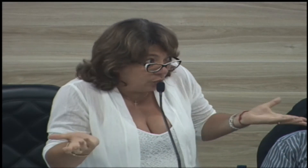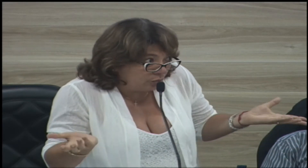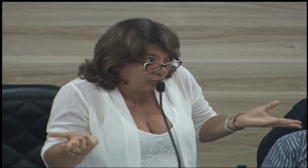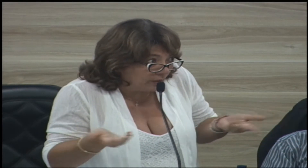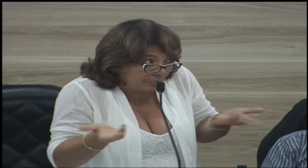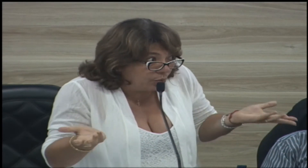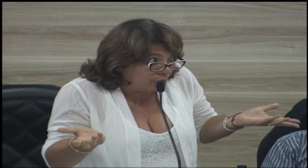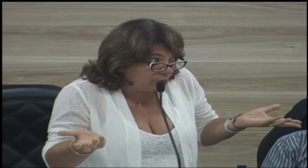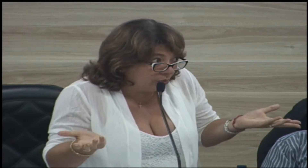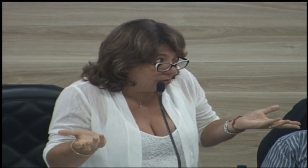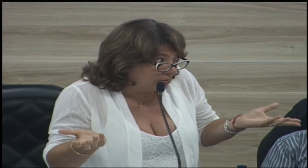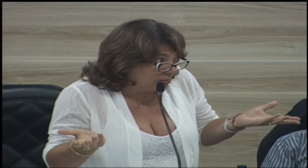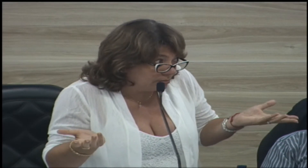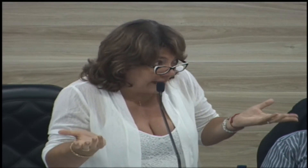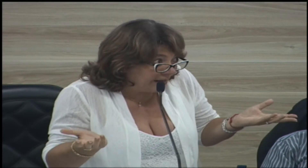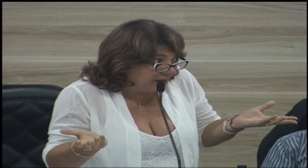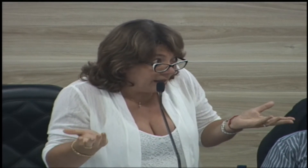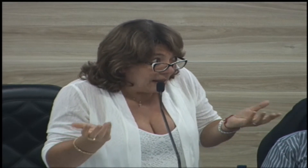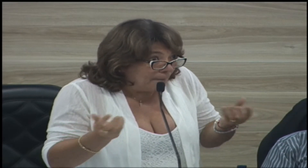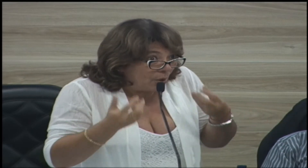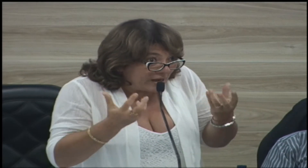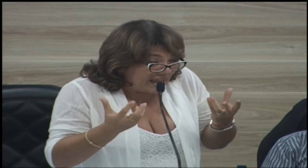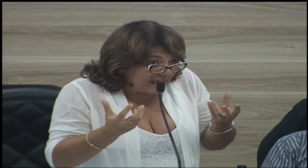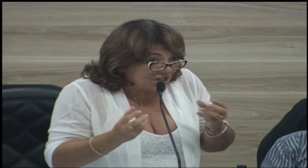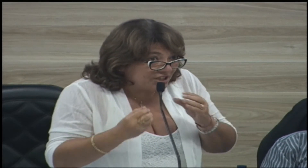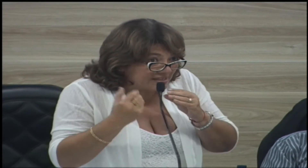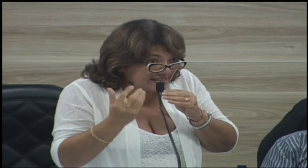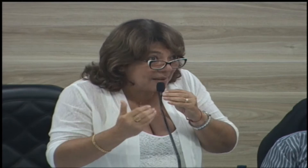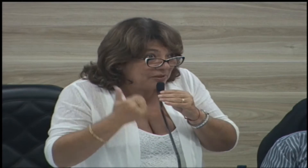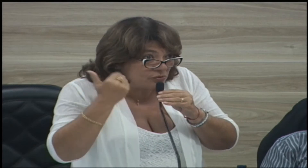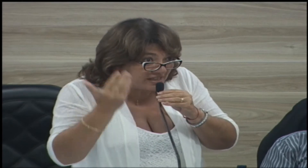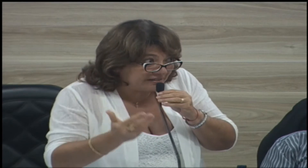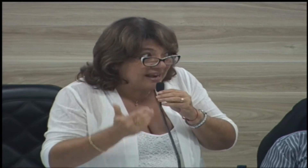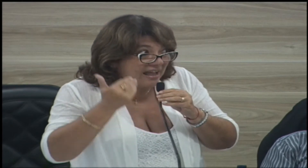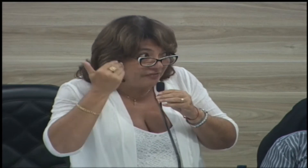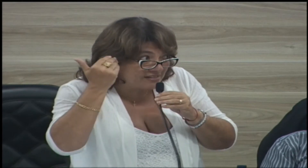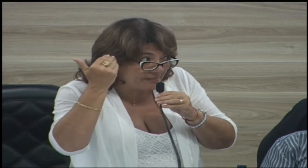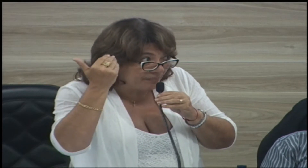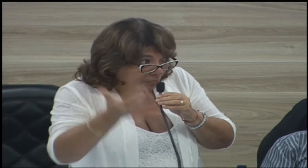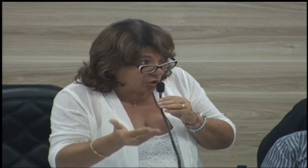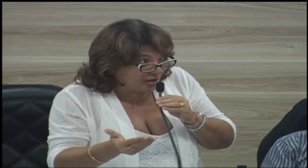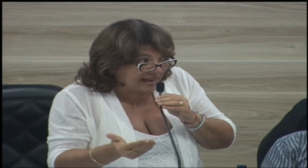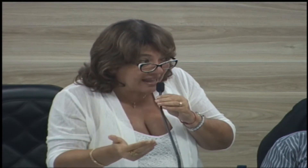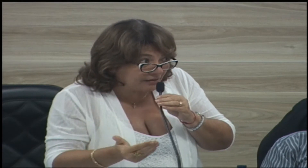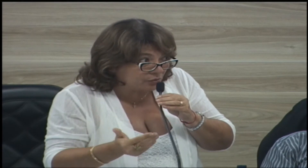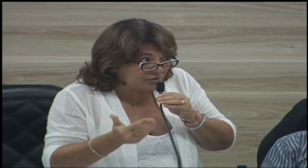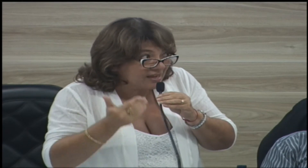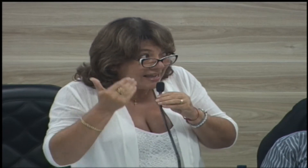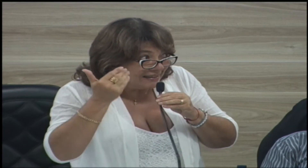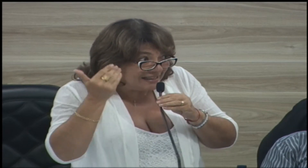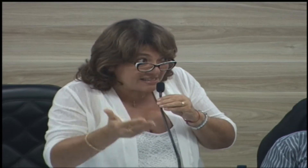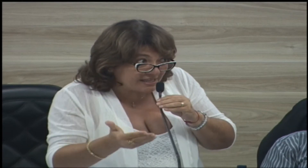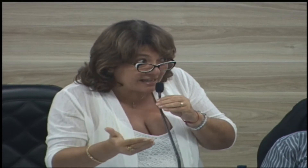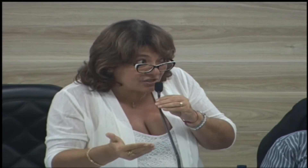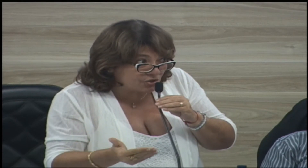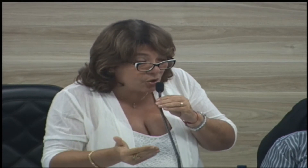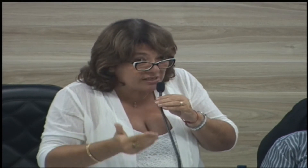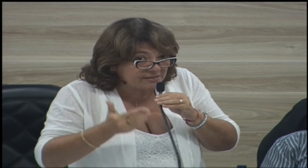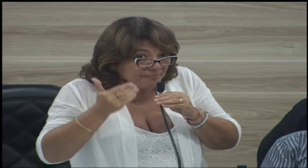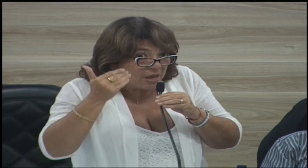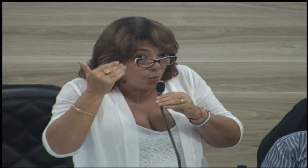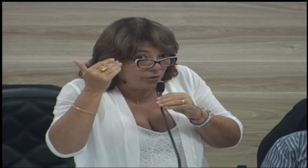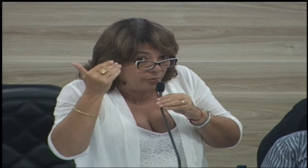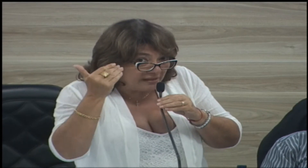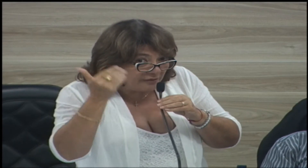não é maluco, não é burro, né? Porém, a gente sabe dos entraves burocráticos, de